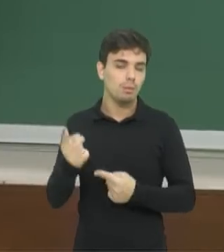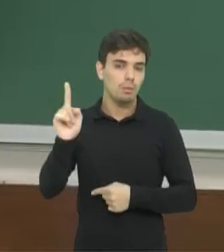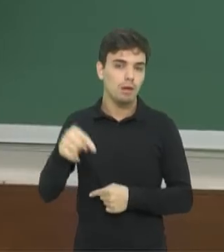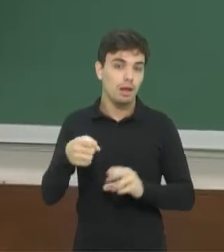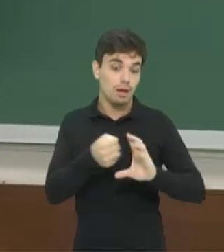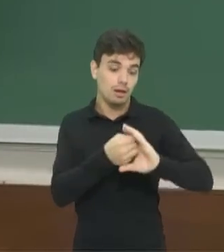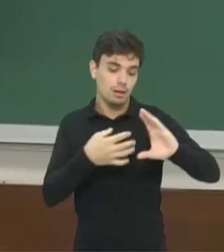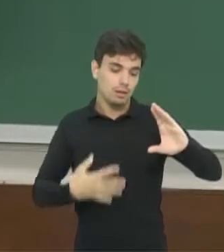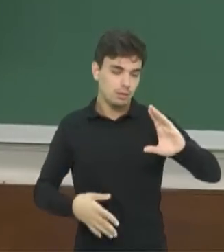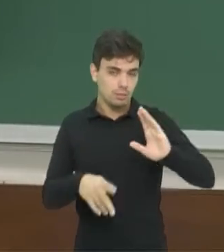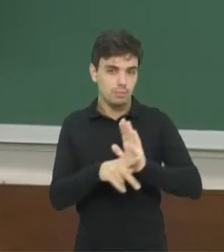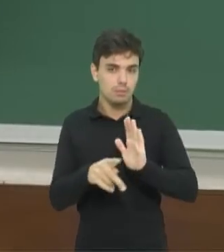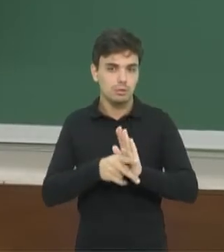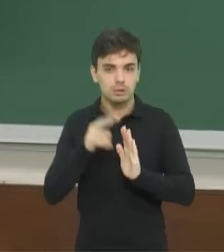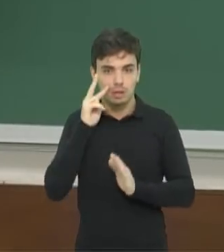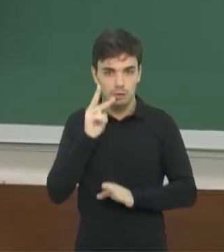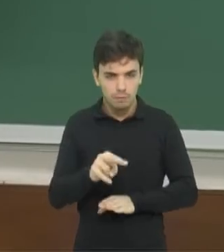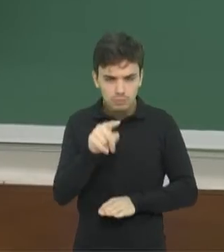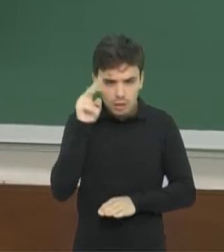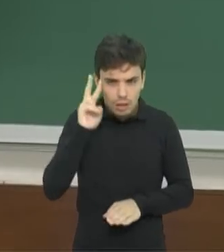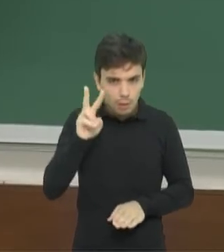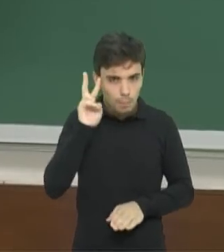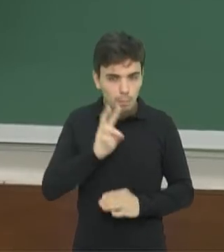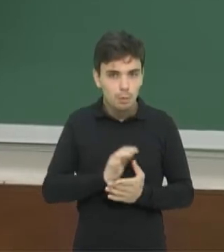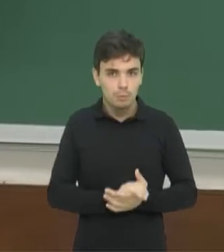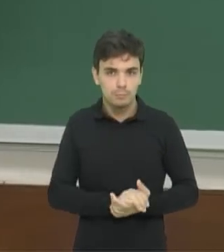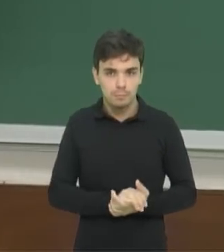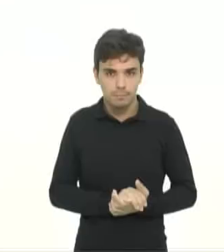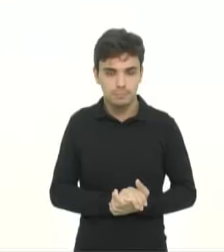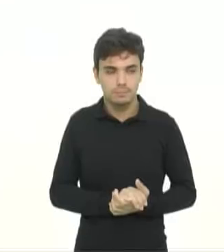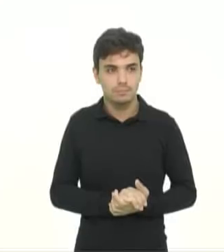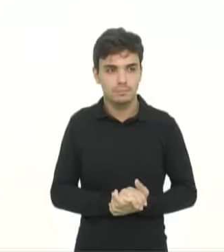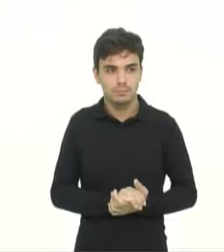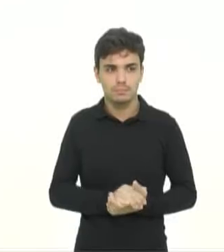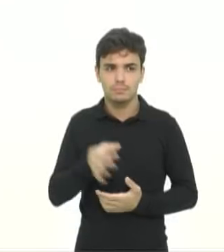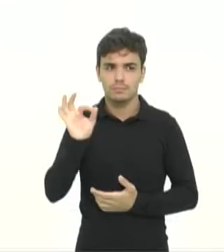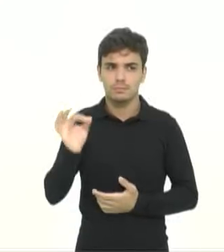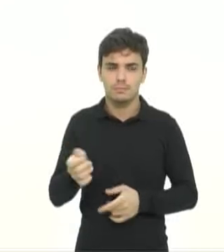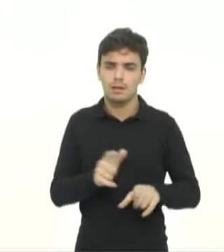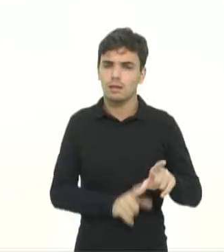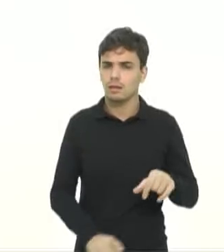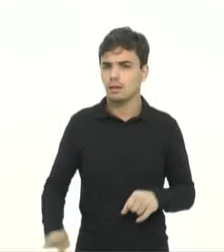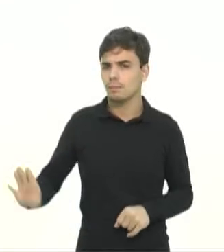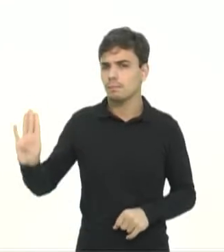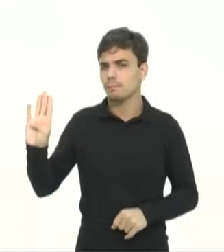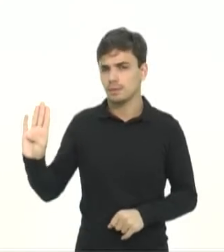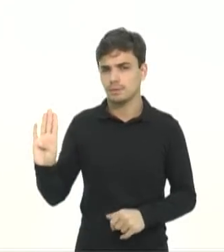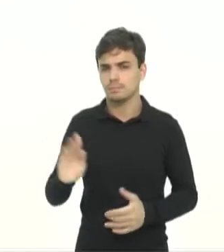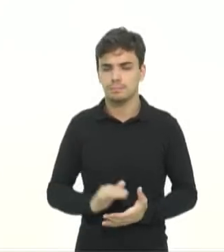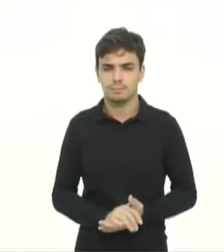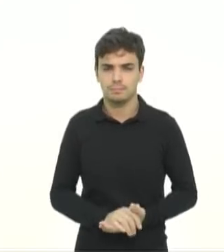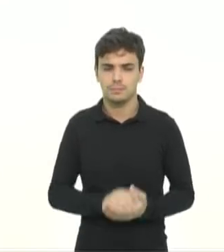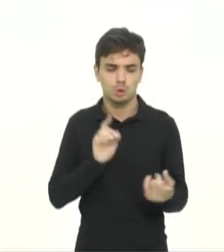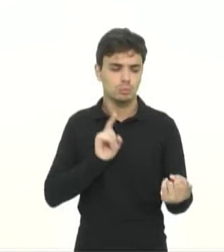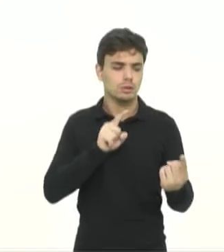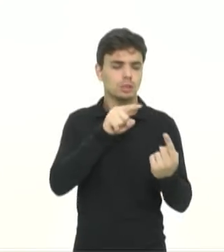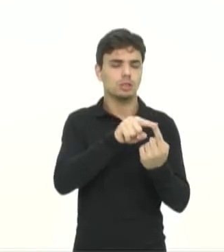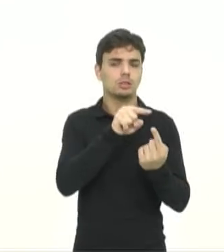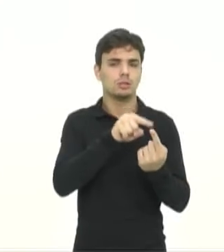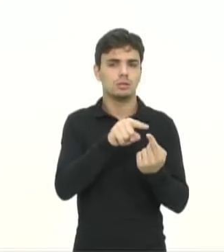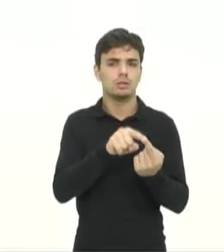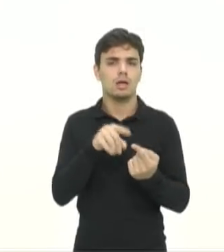as características que a gente viu lá. Será que você se lembrou? Olha lá. É isso, gente, a letra B, claro.